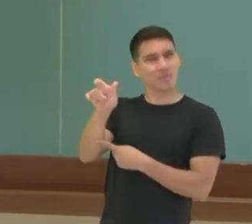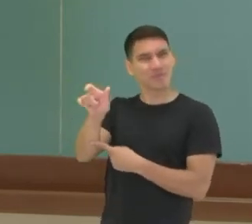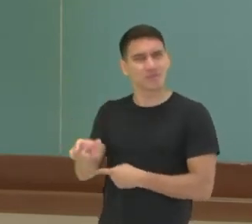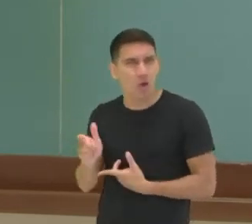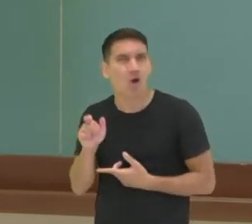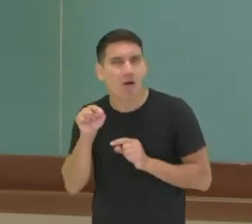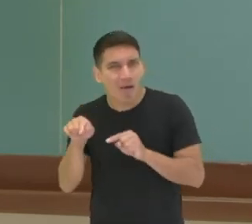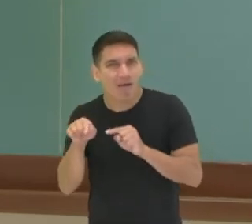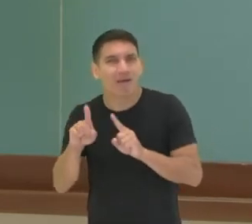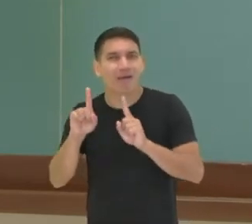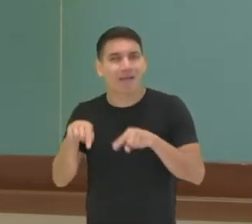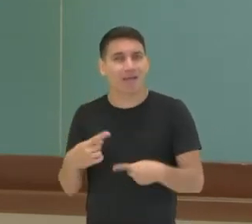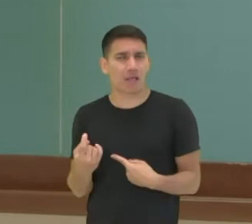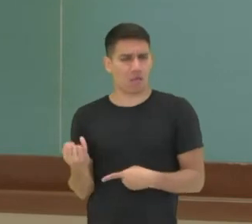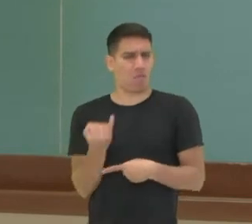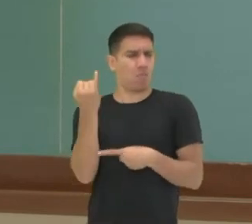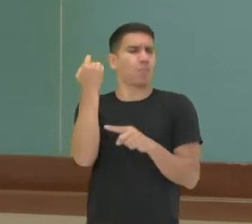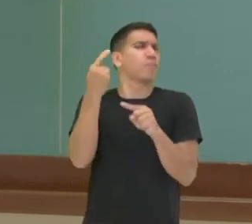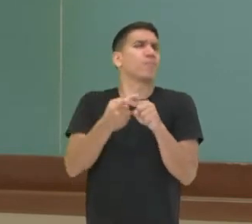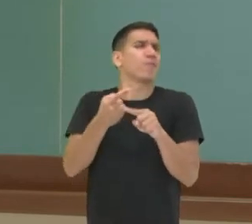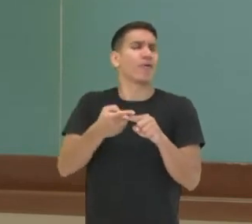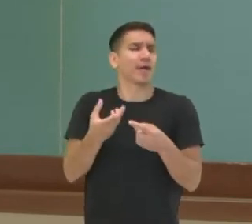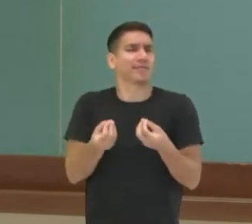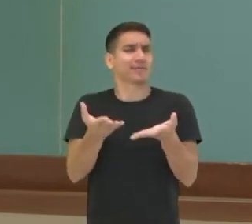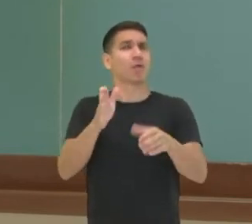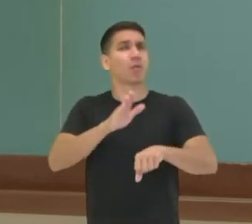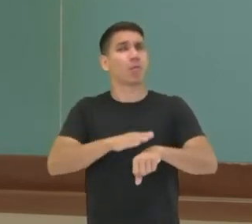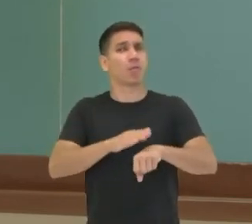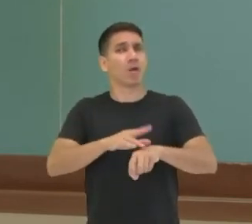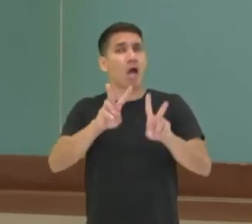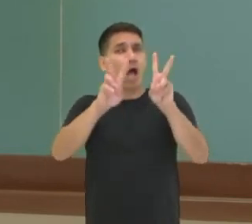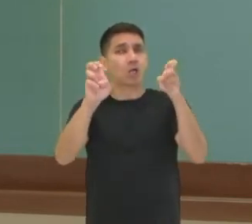desse personagem, é tão importante aqui para a cultura